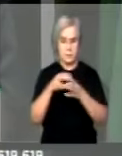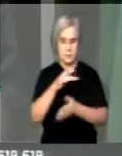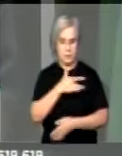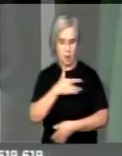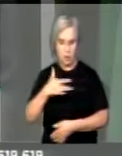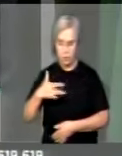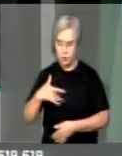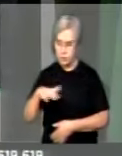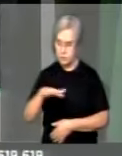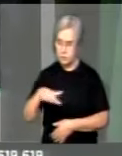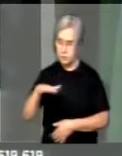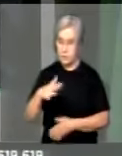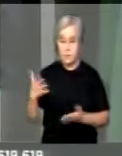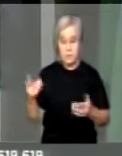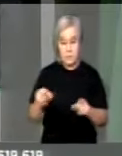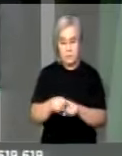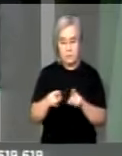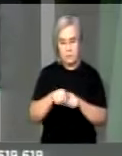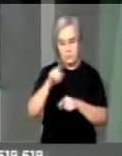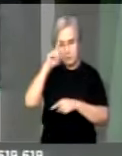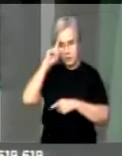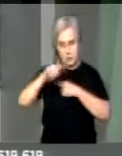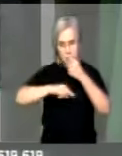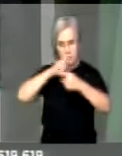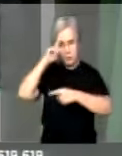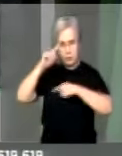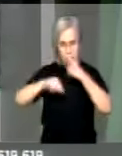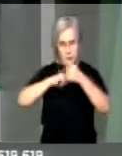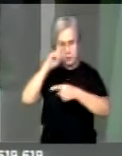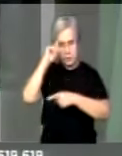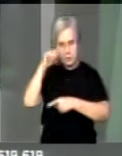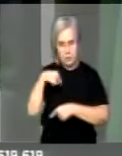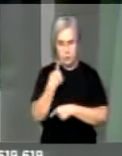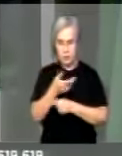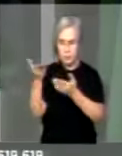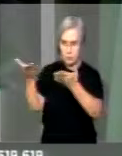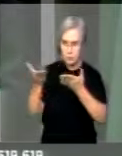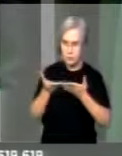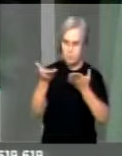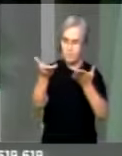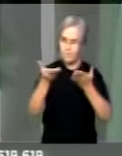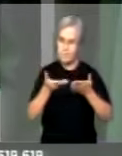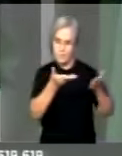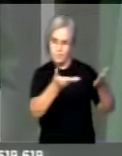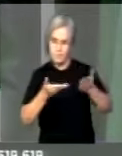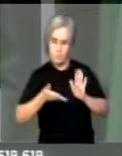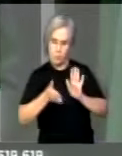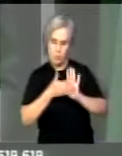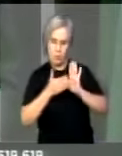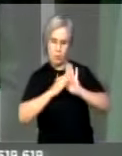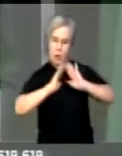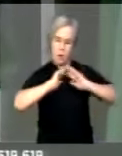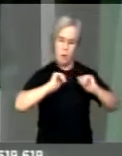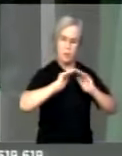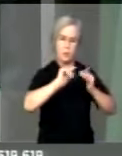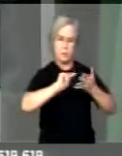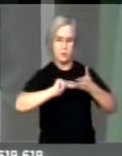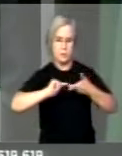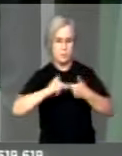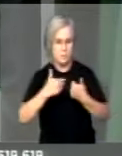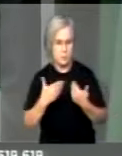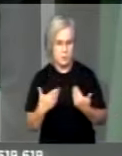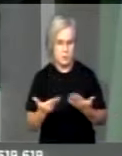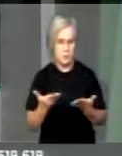saúde, e no dia a dia nós vamos aí recebendo propostas, reivindicações,